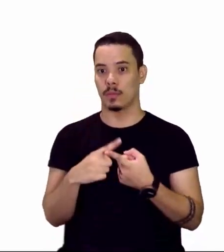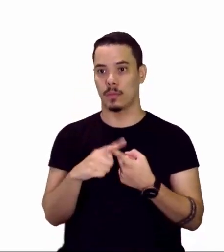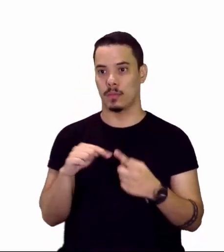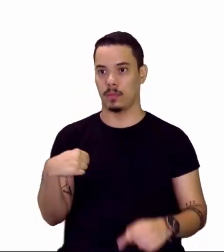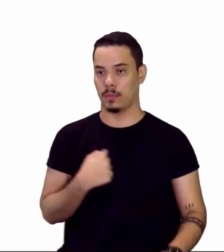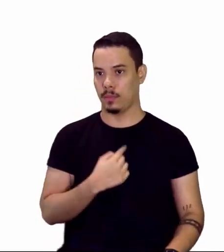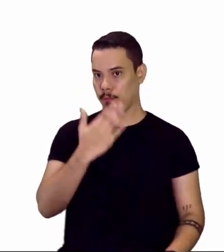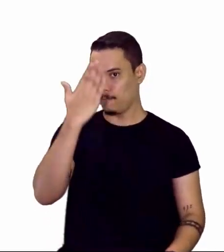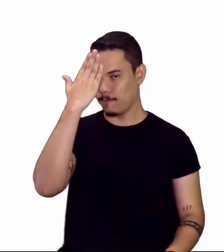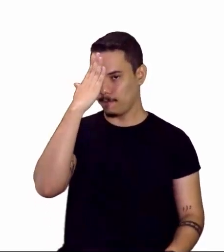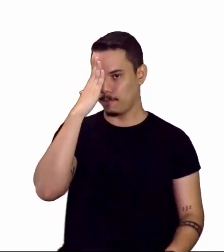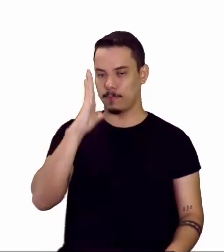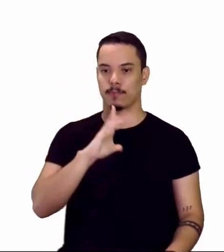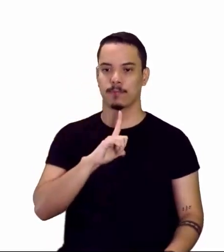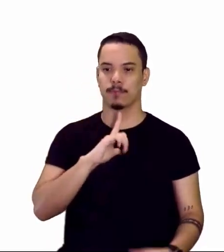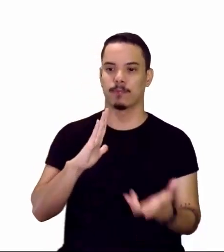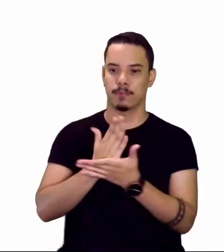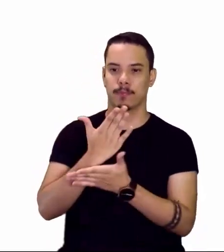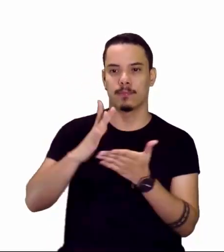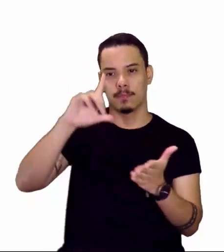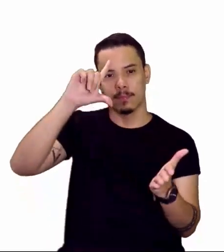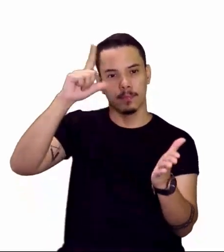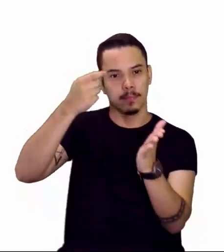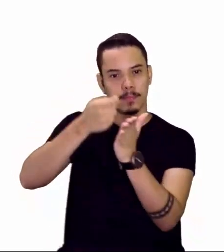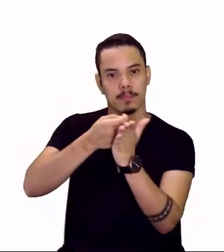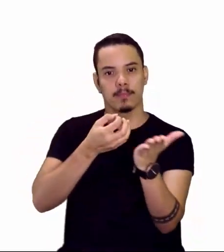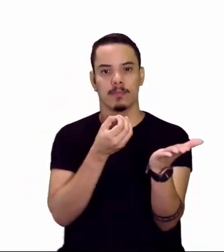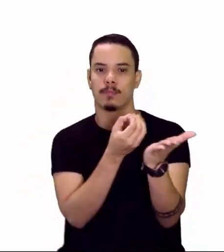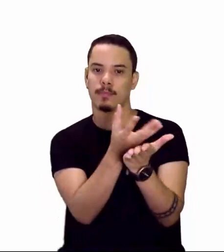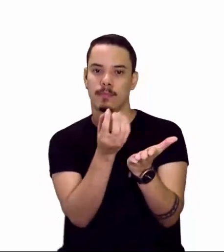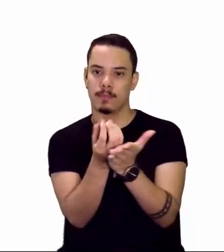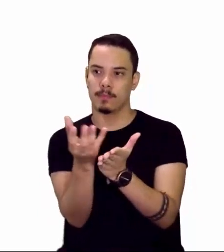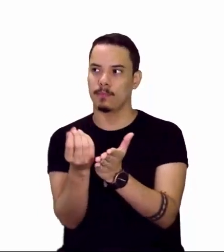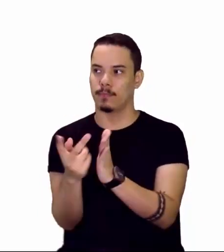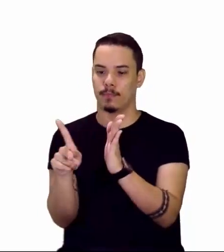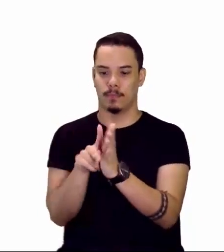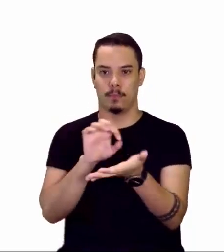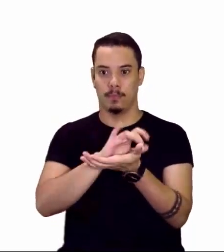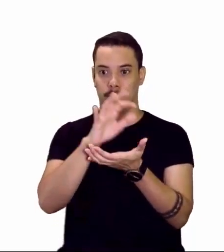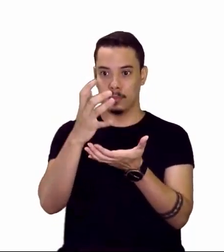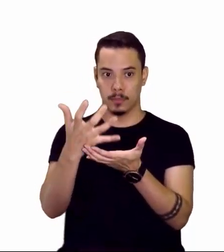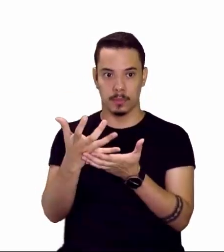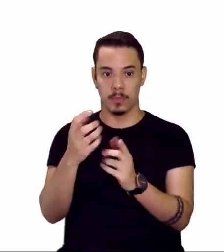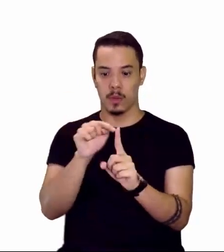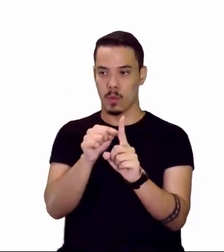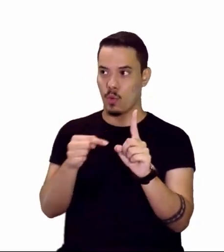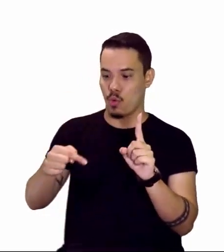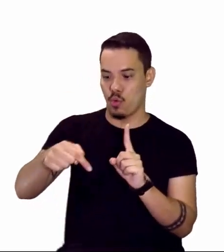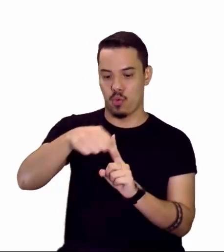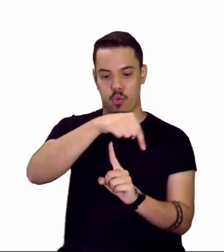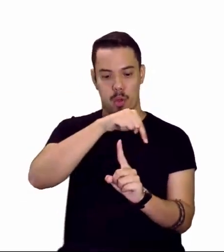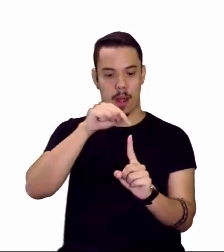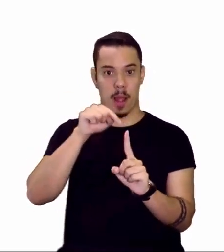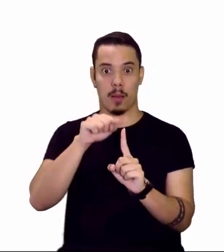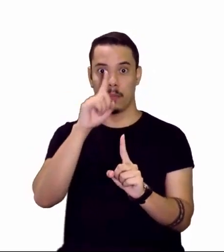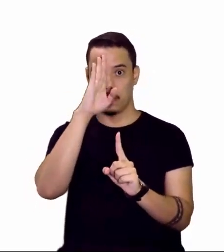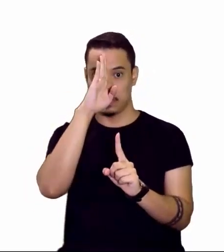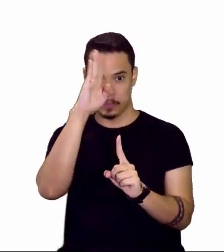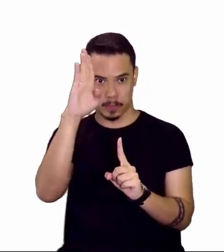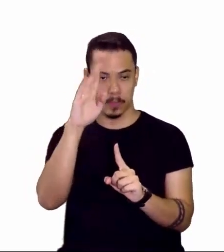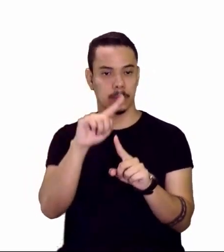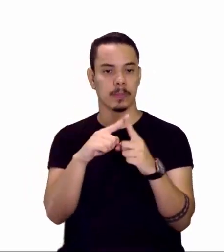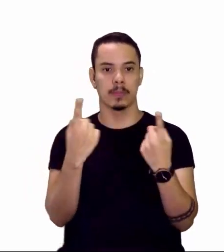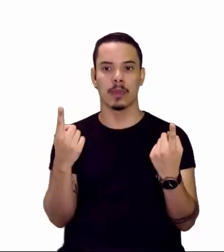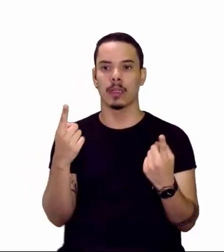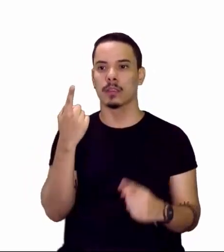de elétrons que determinam a distribuição geométrica ao redor do átomo central, vamos considerar